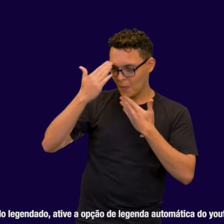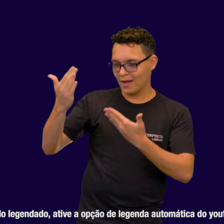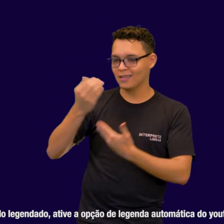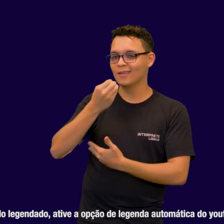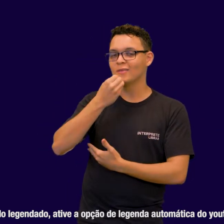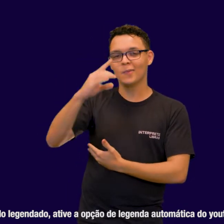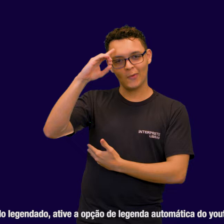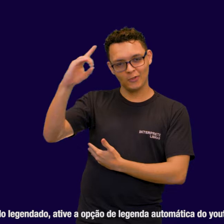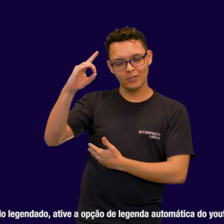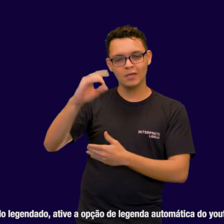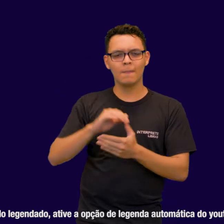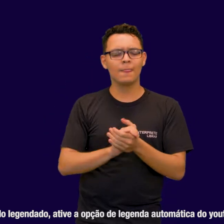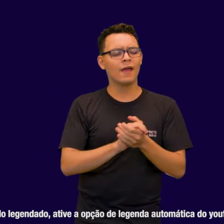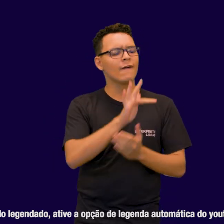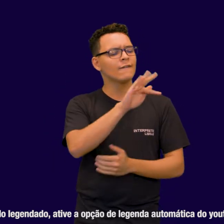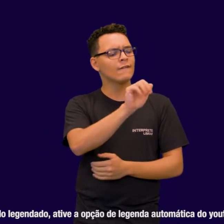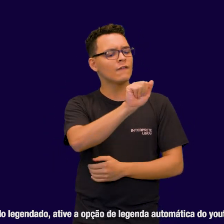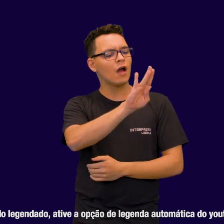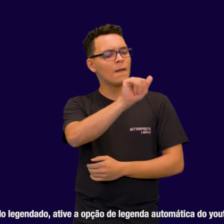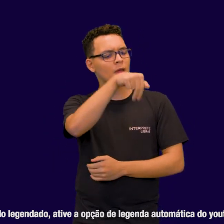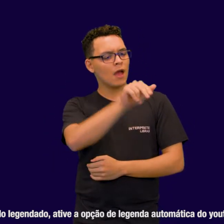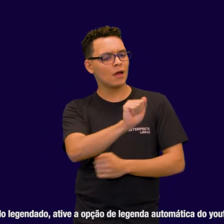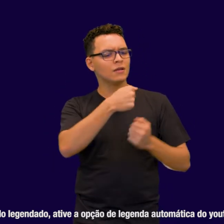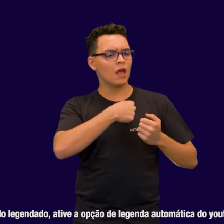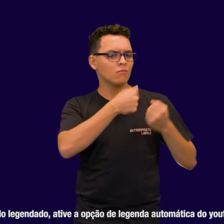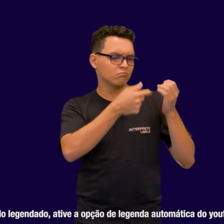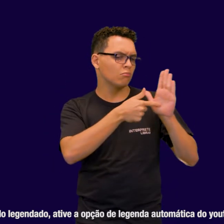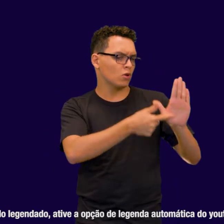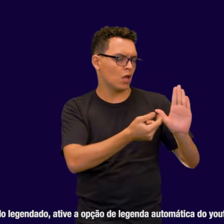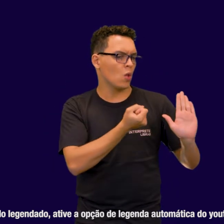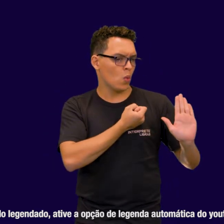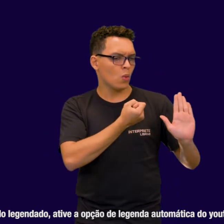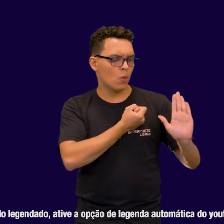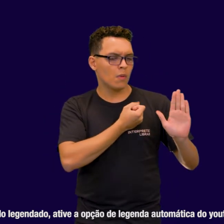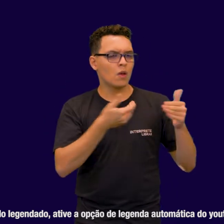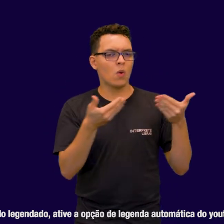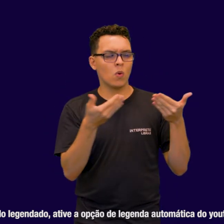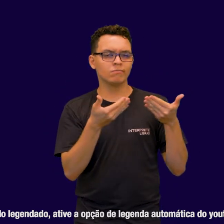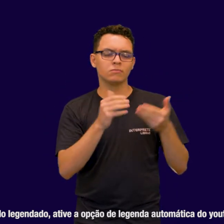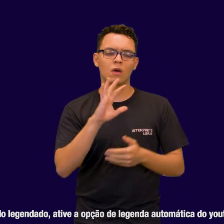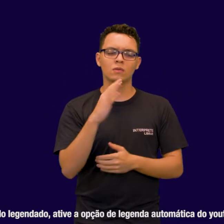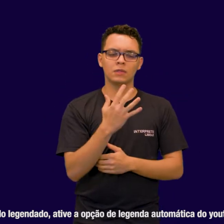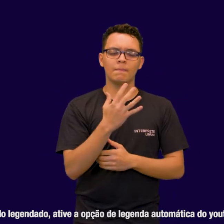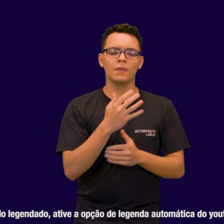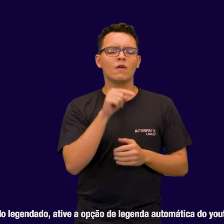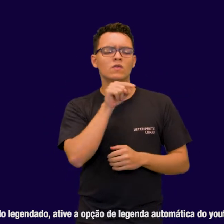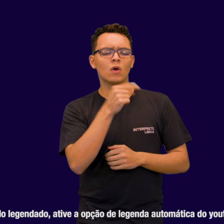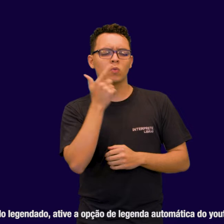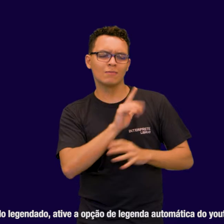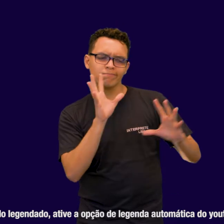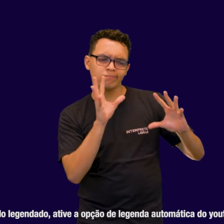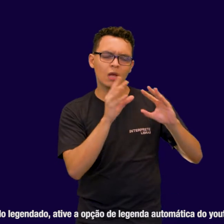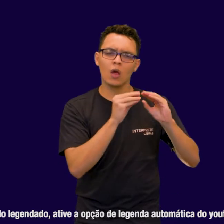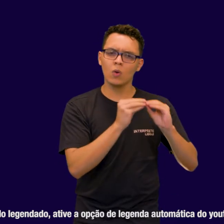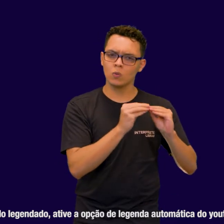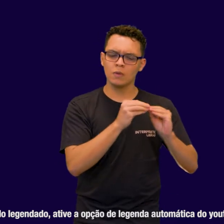bom dia. Fabiana, eu comecei falando sobre alguns números do mercado de cerveja e aí você consegue